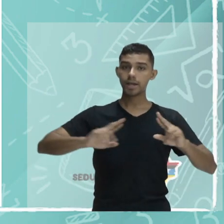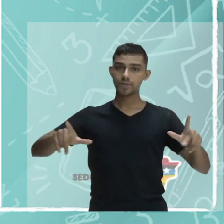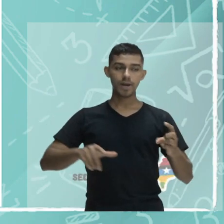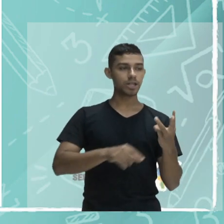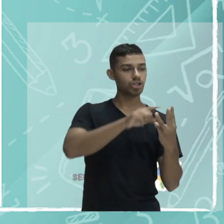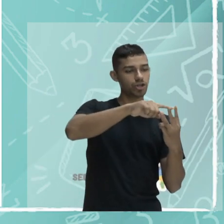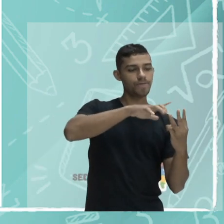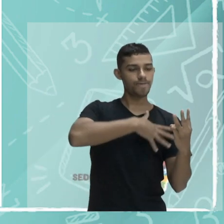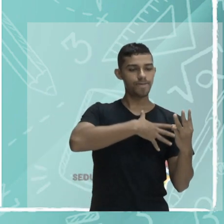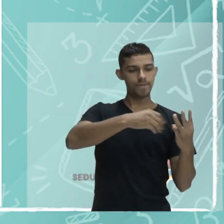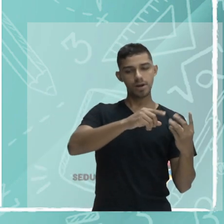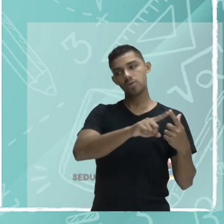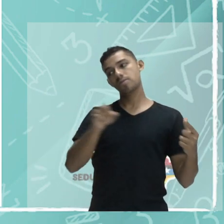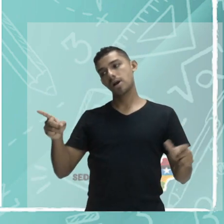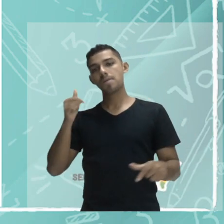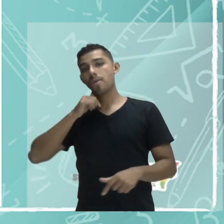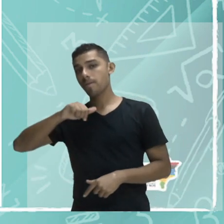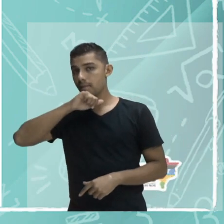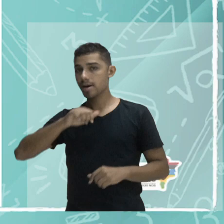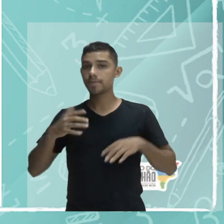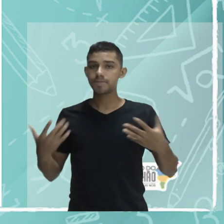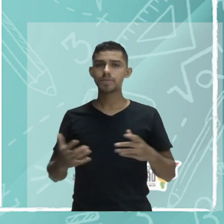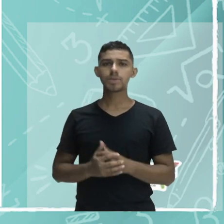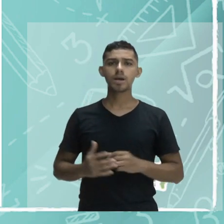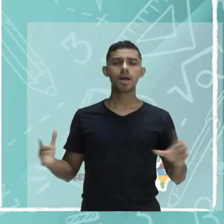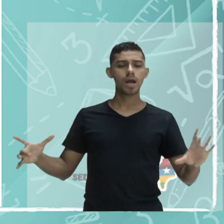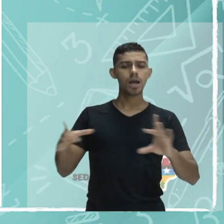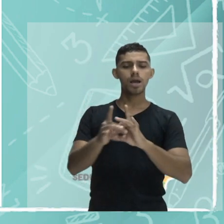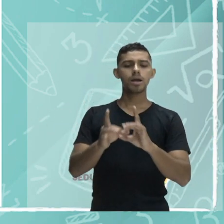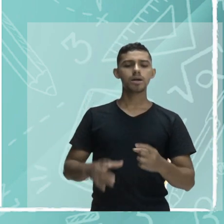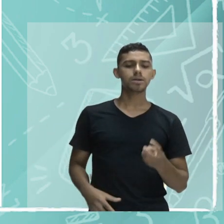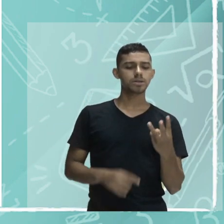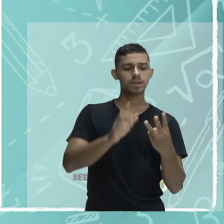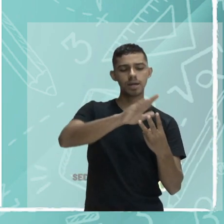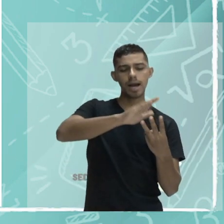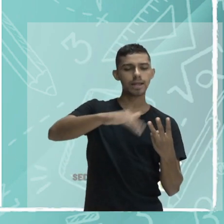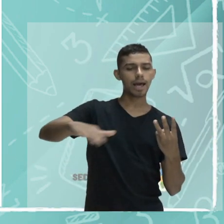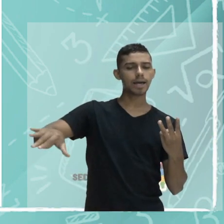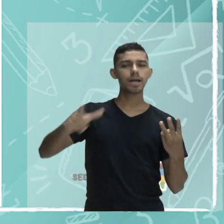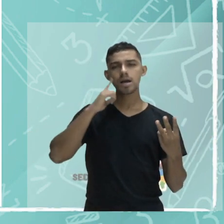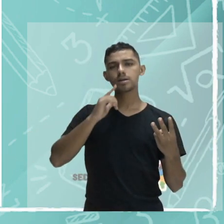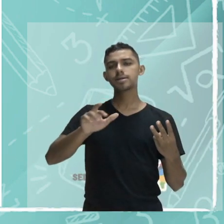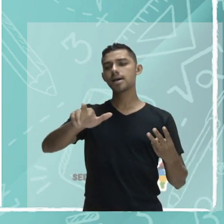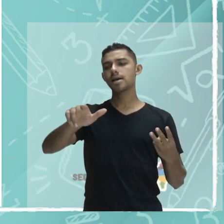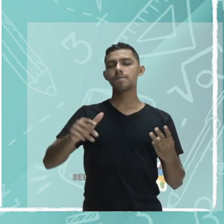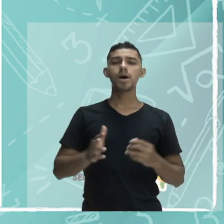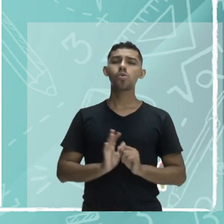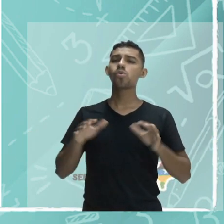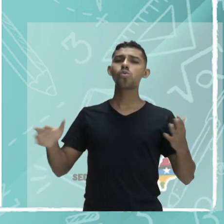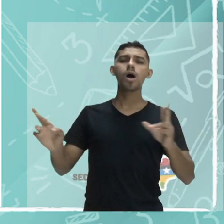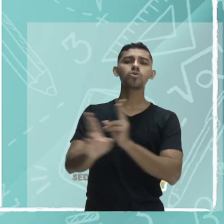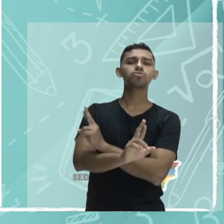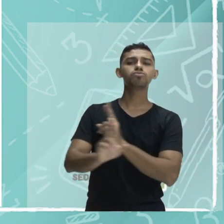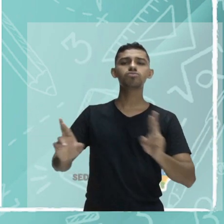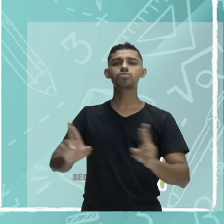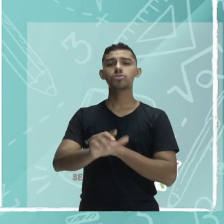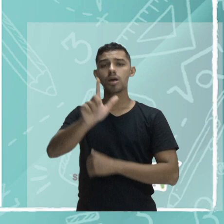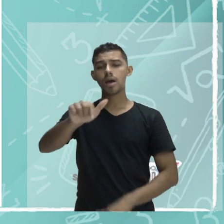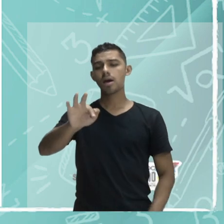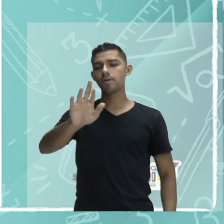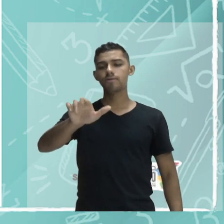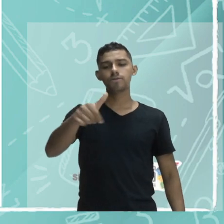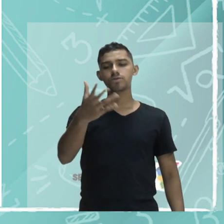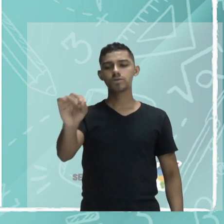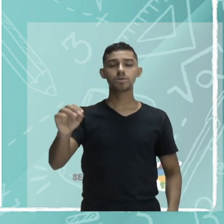relação. E a que associa cada criança ao seu irmão? Qual dessas 3 relações é uma função? Ah,